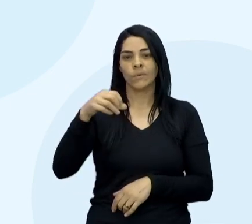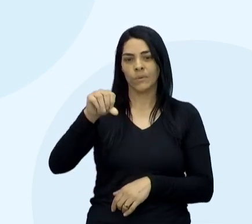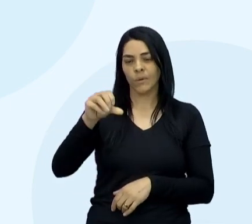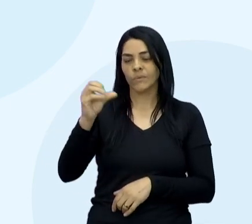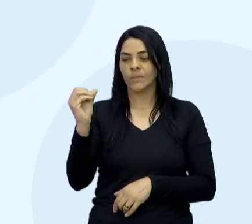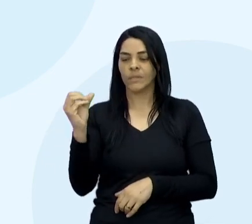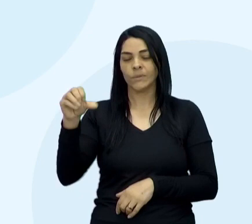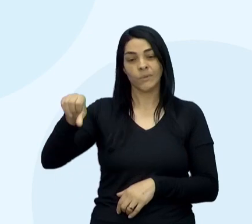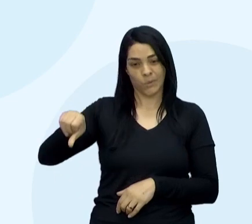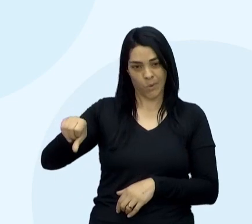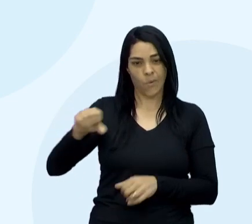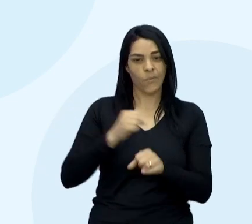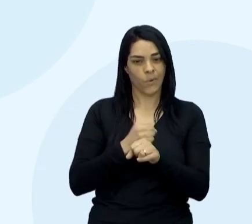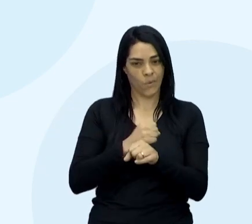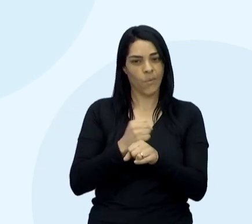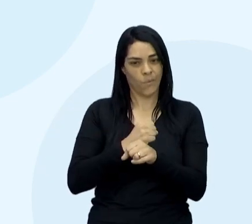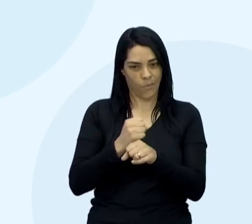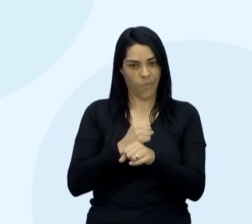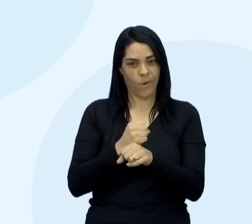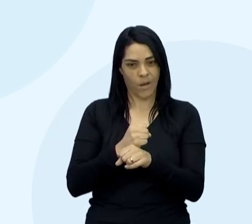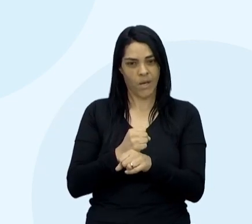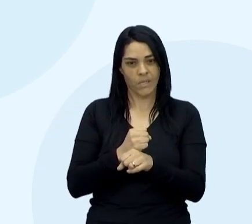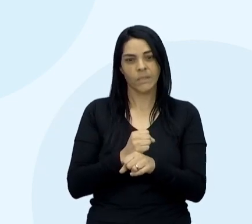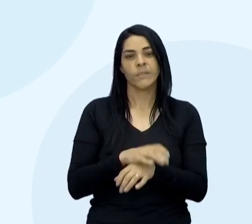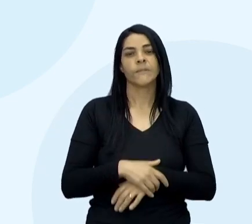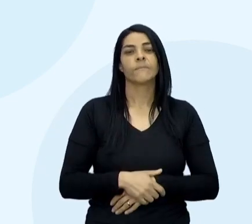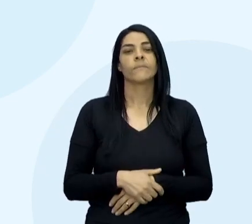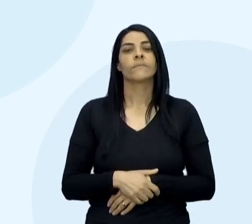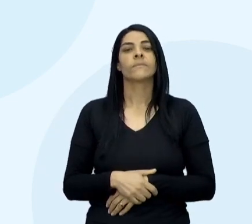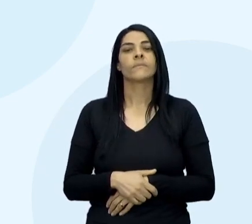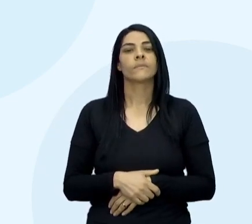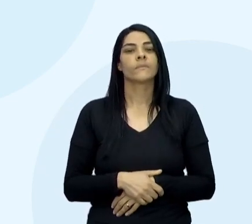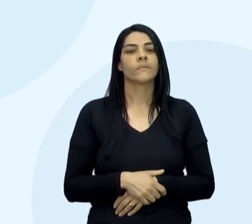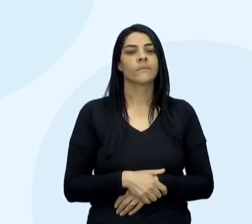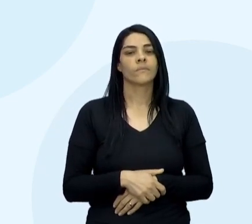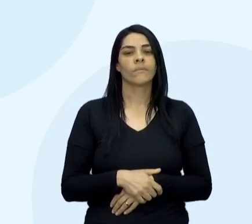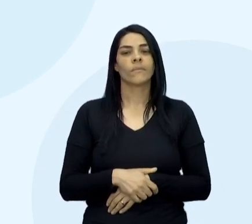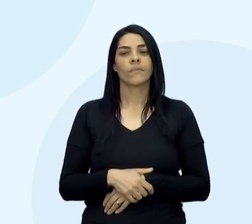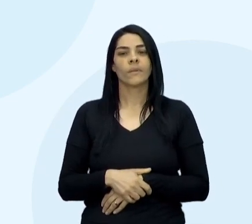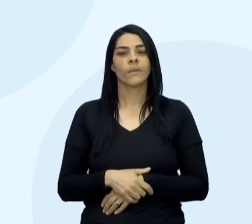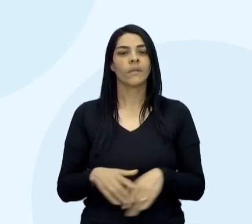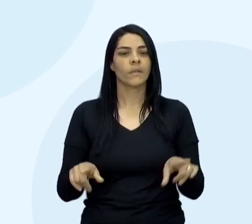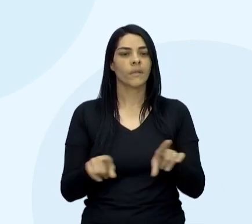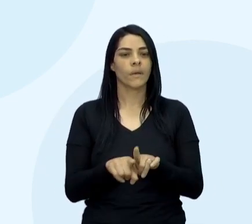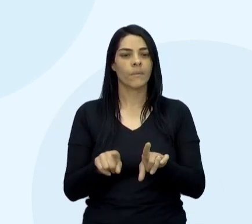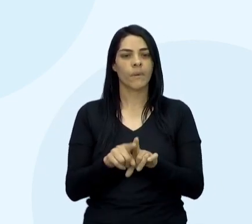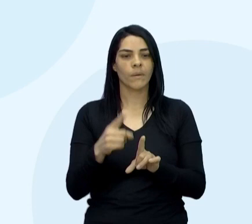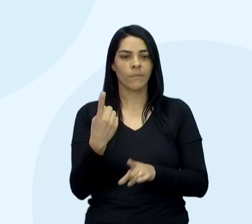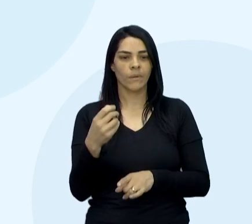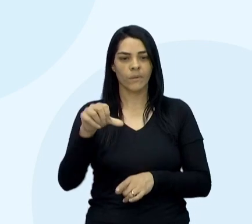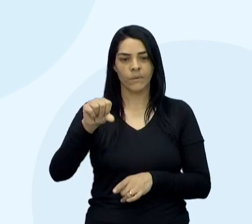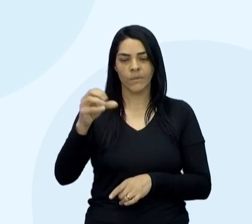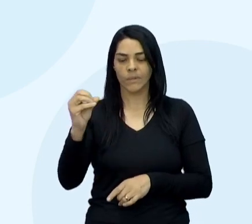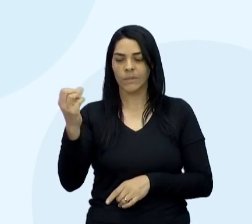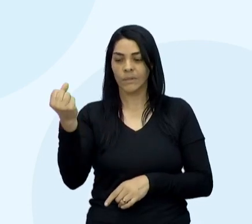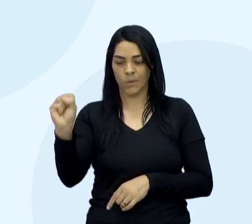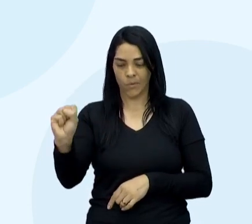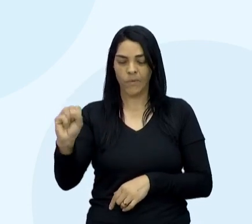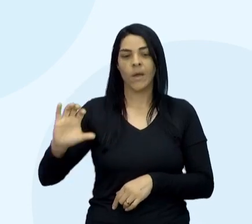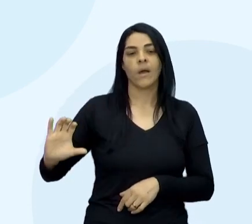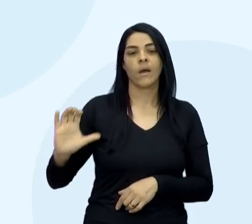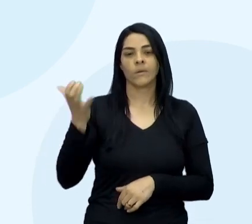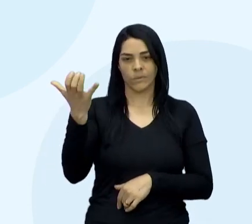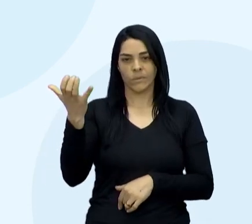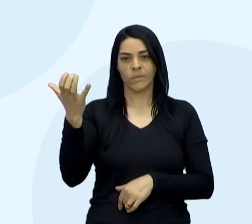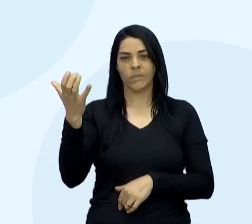como o curta Nil Anastácio, Chegou de Viagem, e de Marco Ferrez. Em 1909 surgem os filmes cantados. O